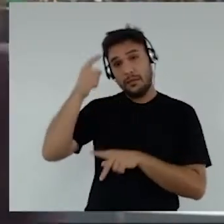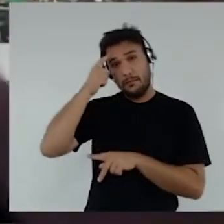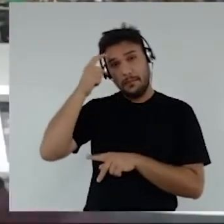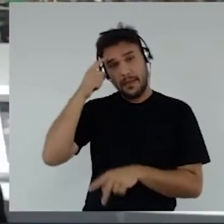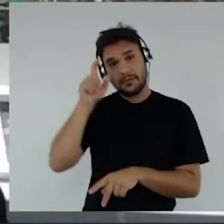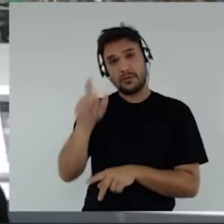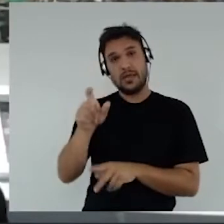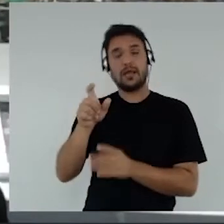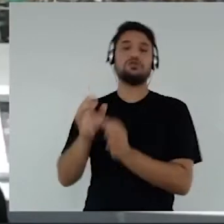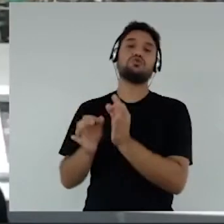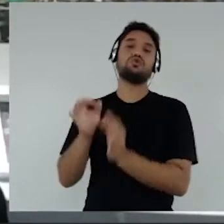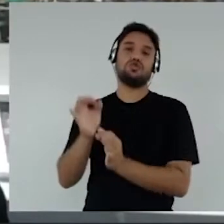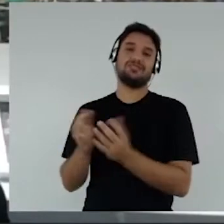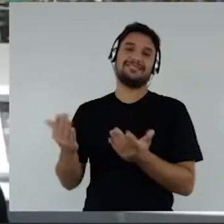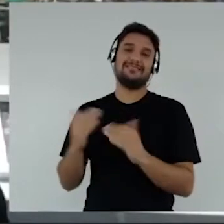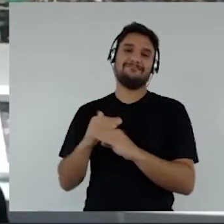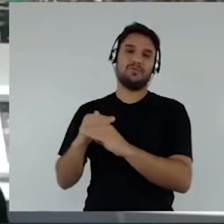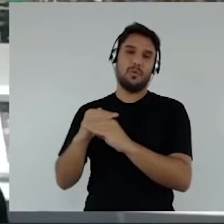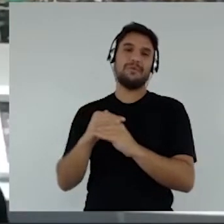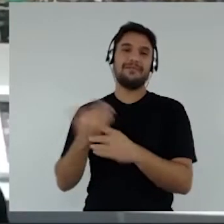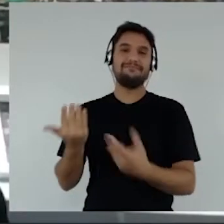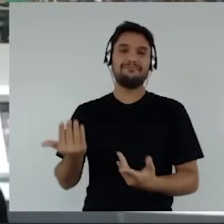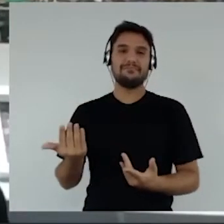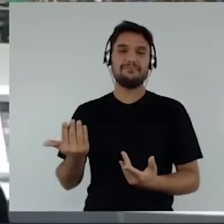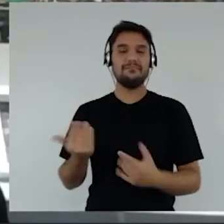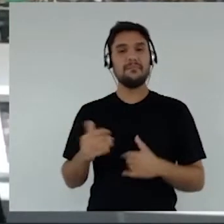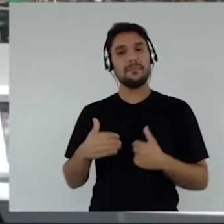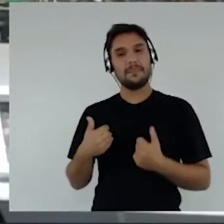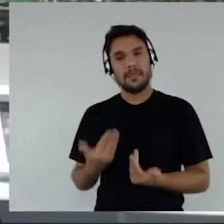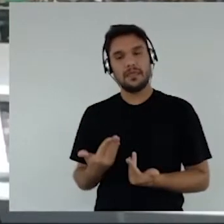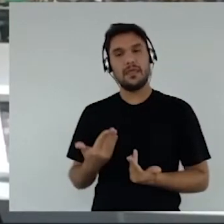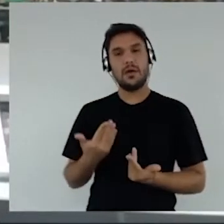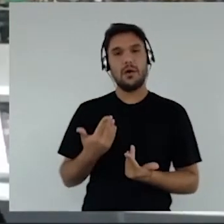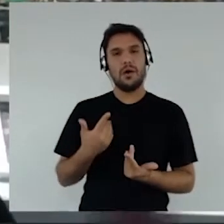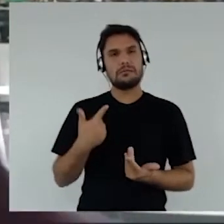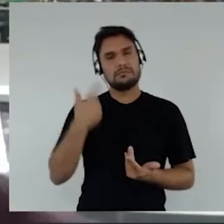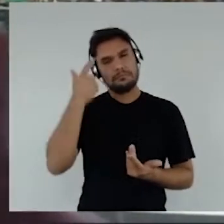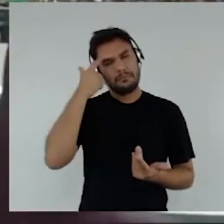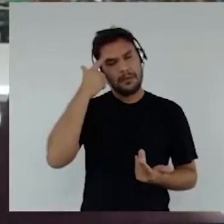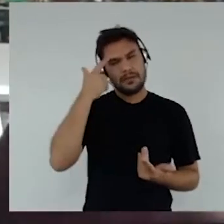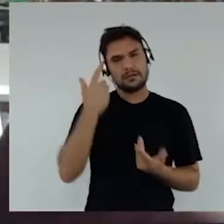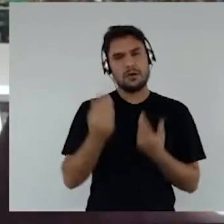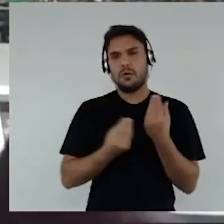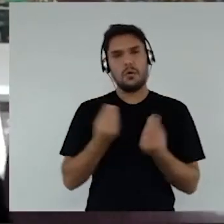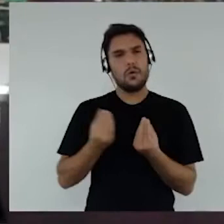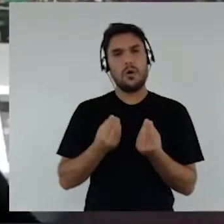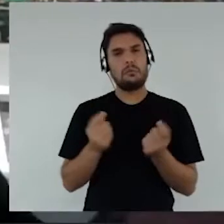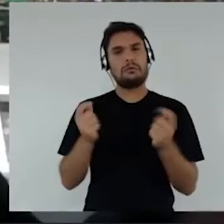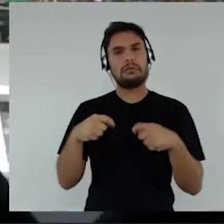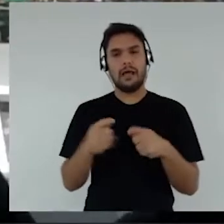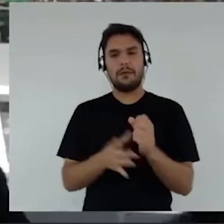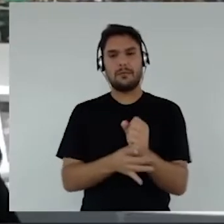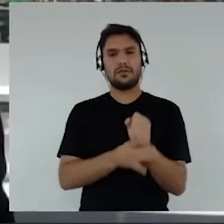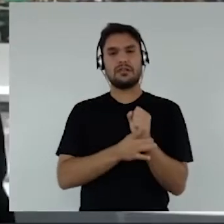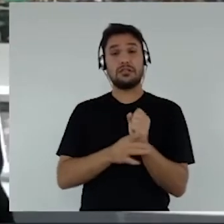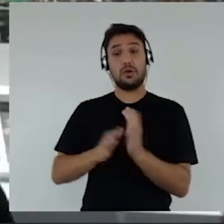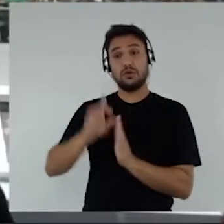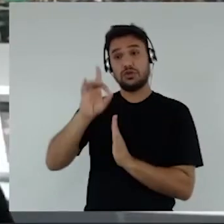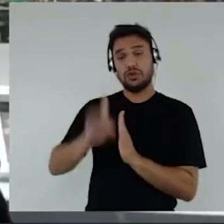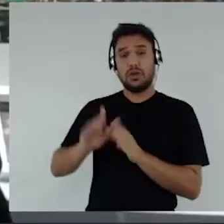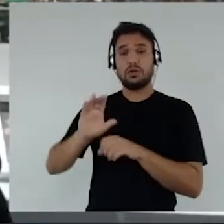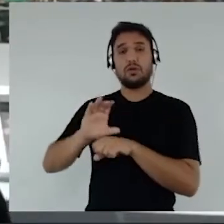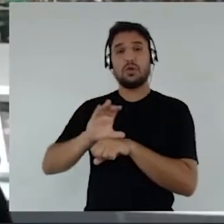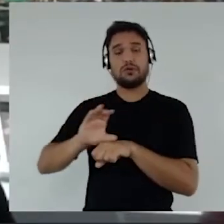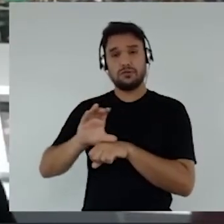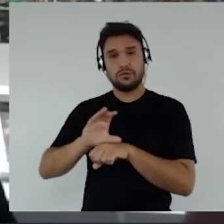palavra, justiça. Tá? Então, isso nos leva à indagação, né? Como é que nós vamos poder proteger um direito constitucional a julgamento